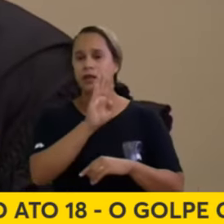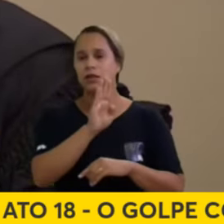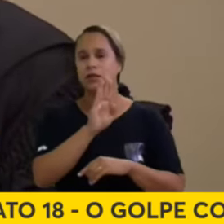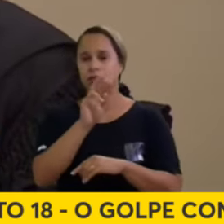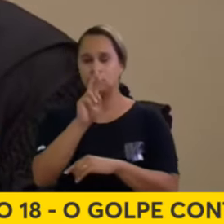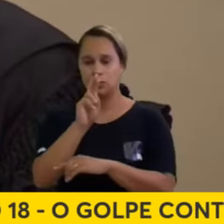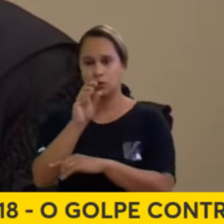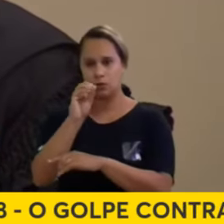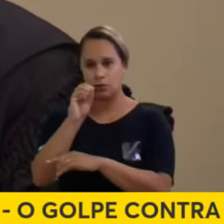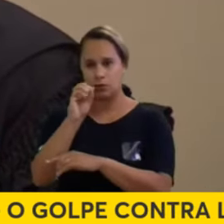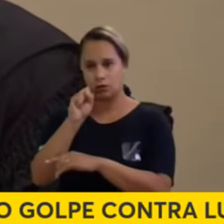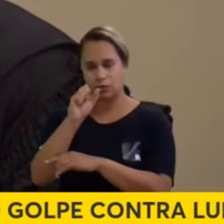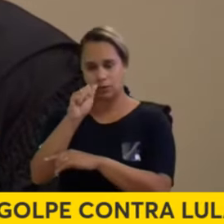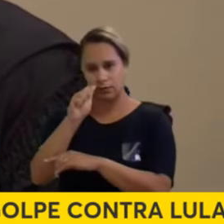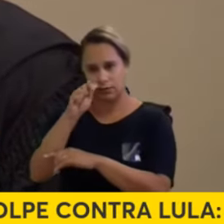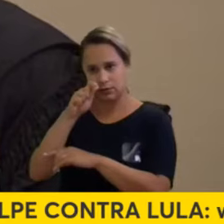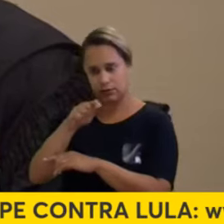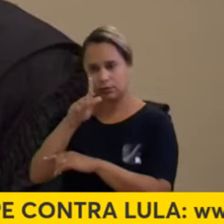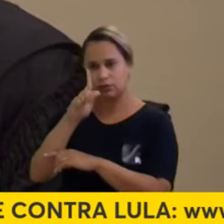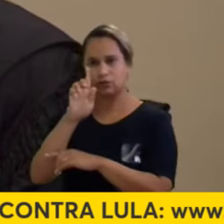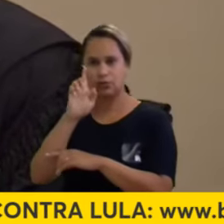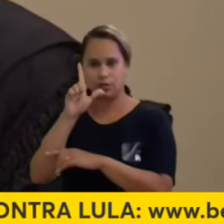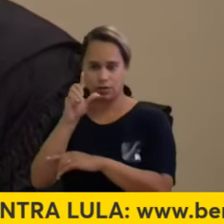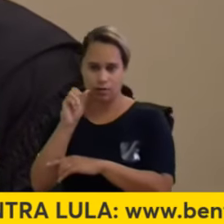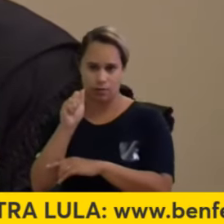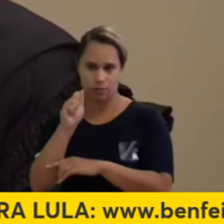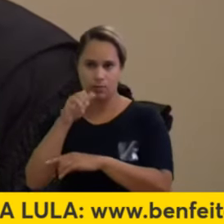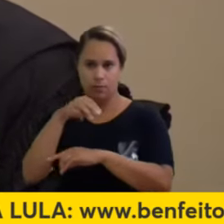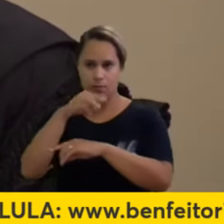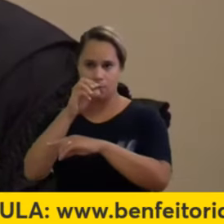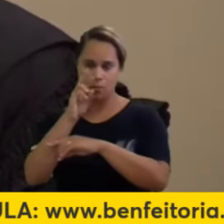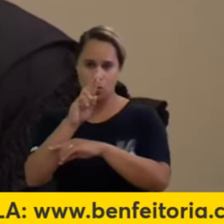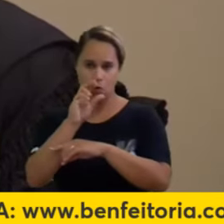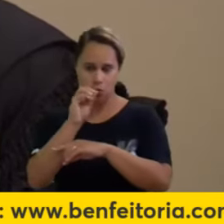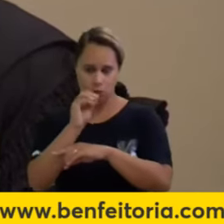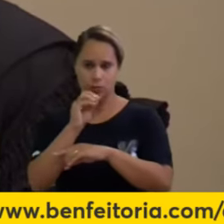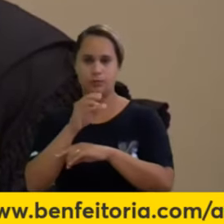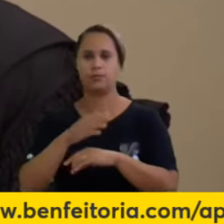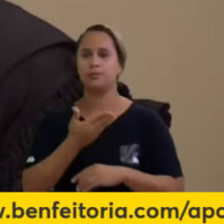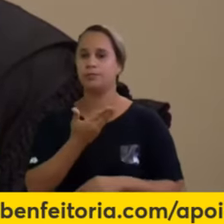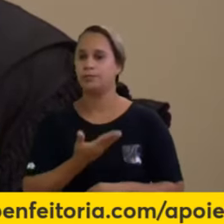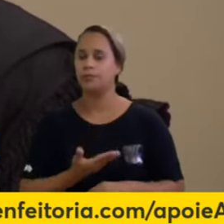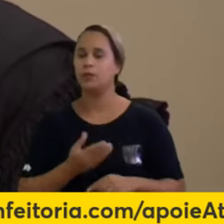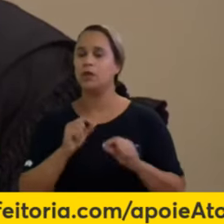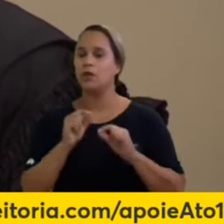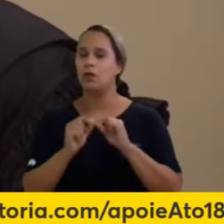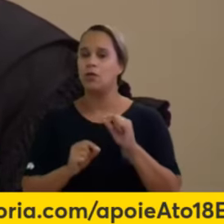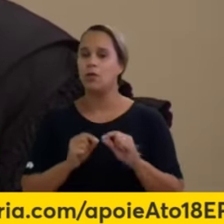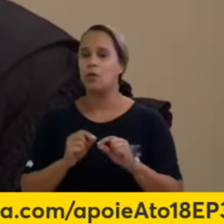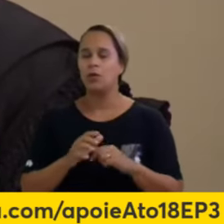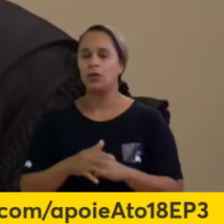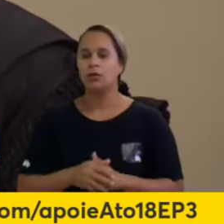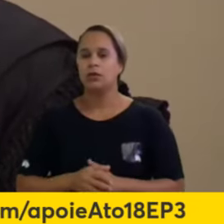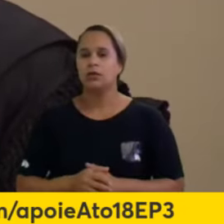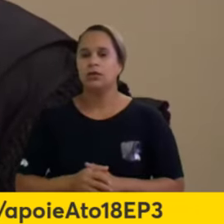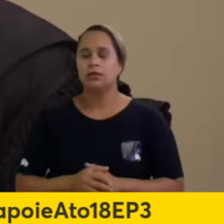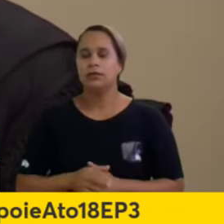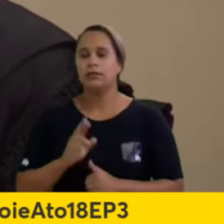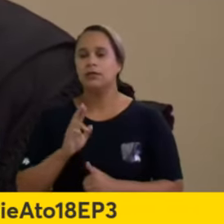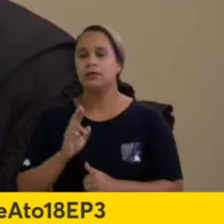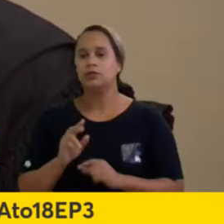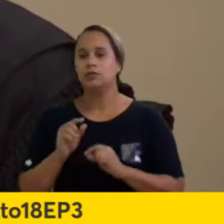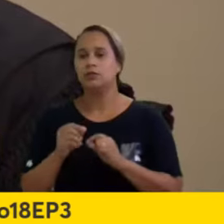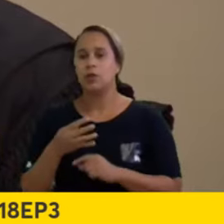800.000 deve ser dividido em nove partes quantidade de itens do contratado ajustado com o partido que resulta na cota parte